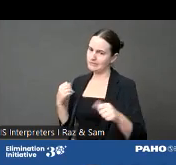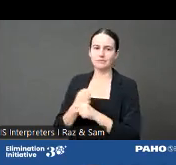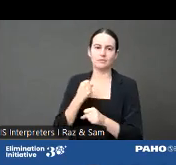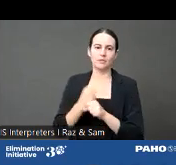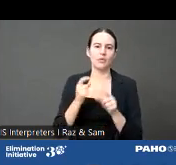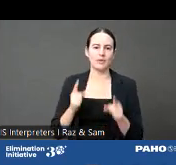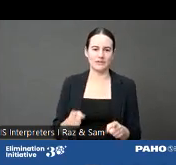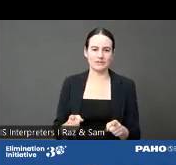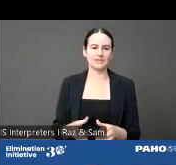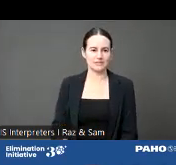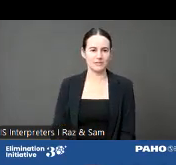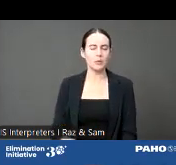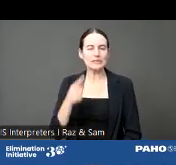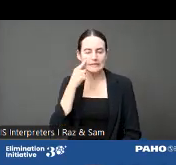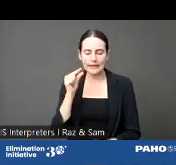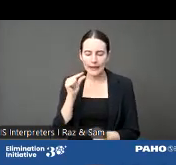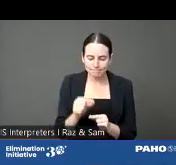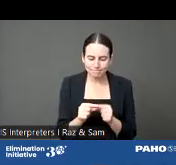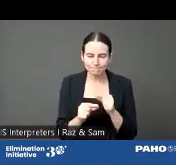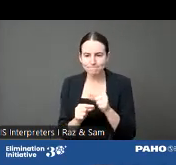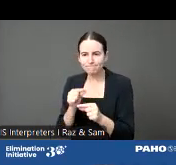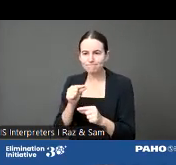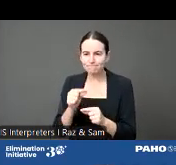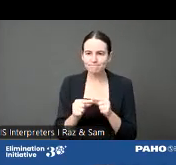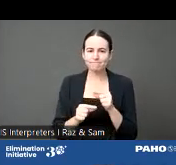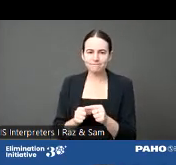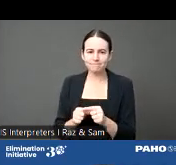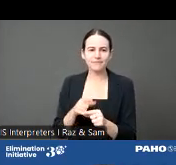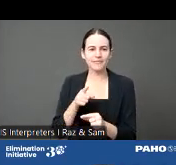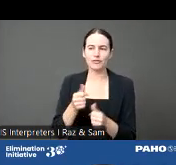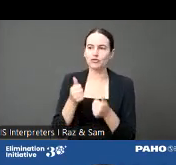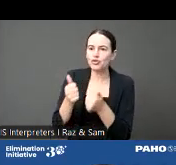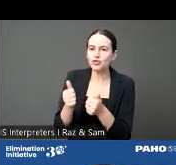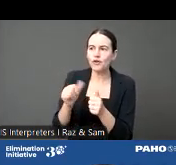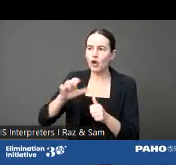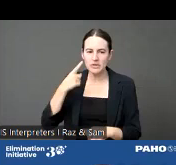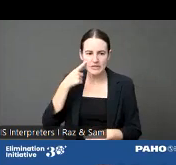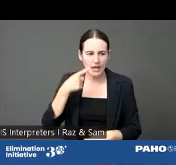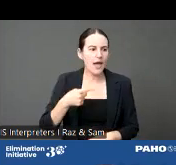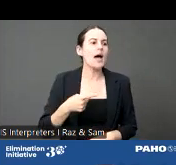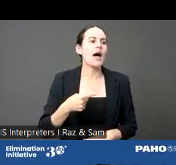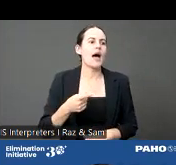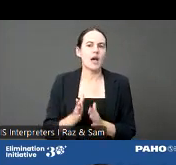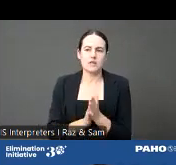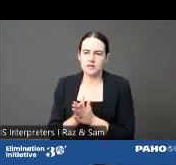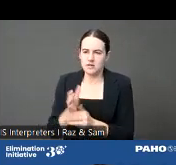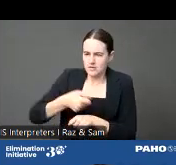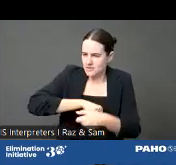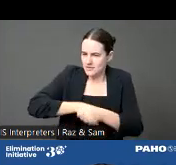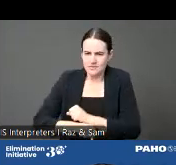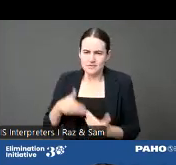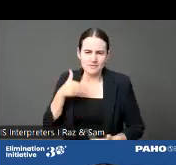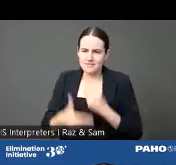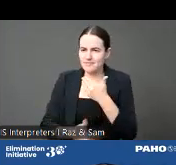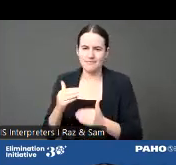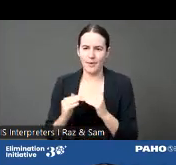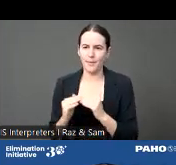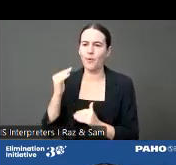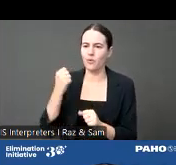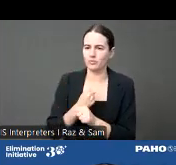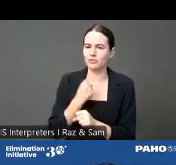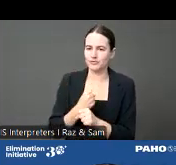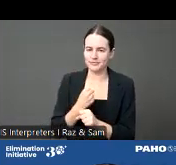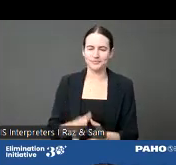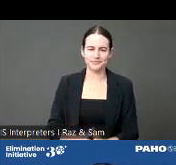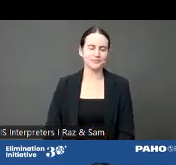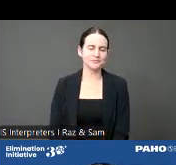nós ganhamos antecipadamente para incentivar países a trabalhar na iniciativa de eliminação. Muitas são